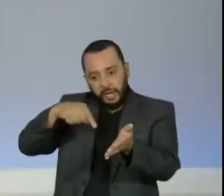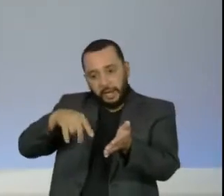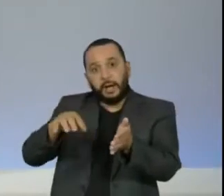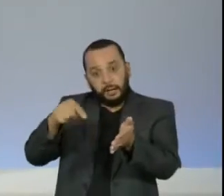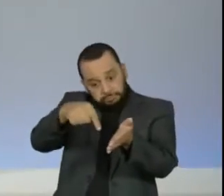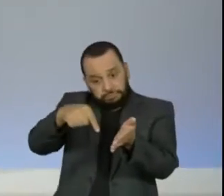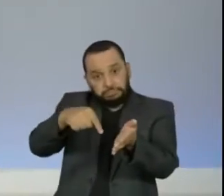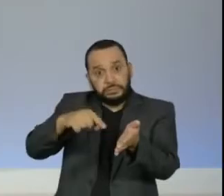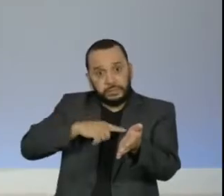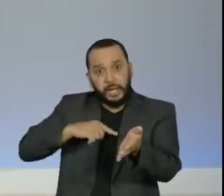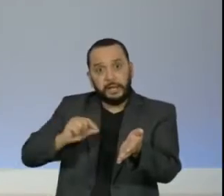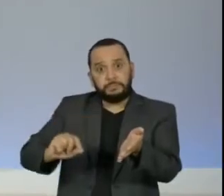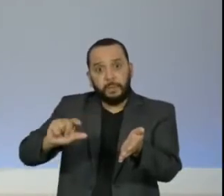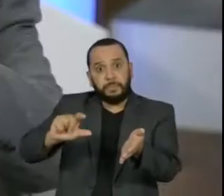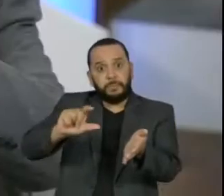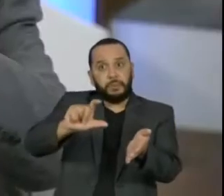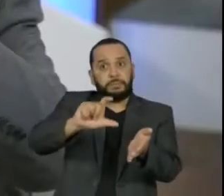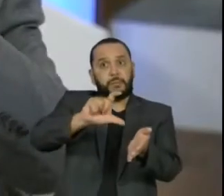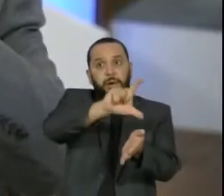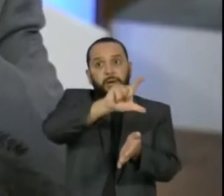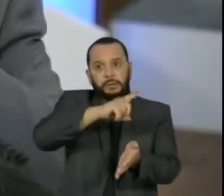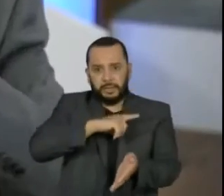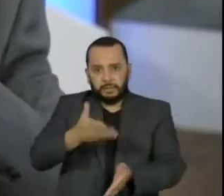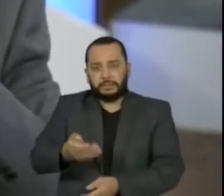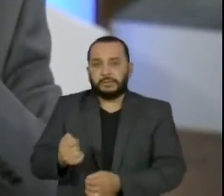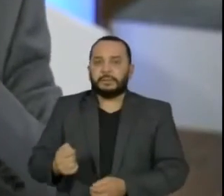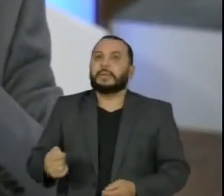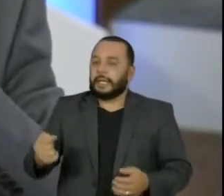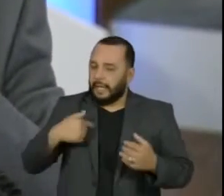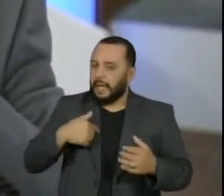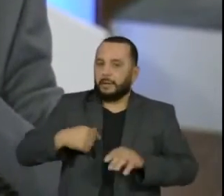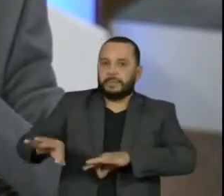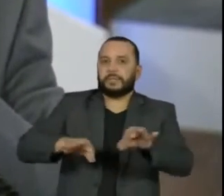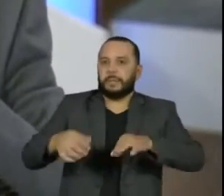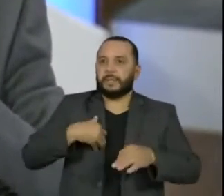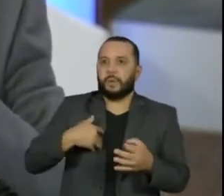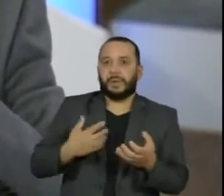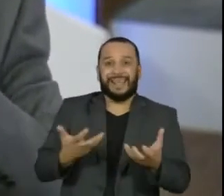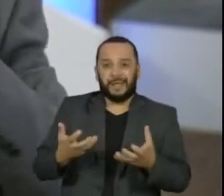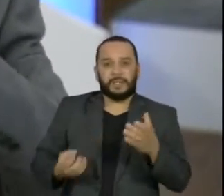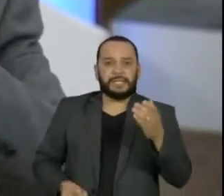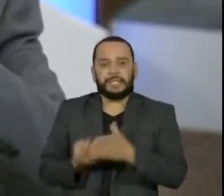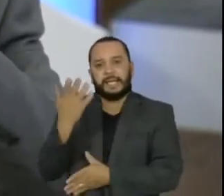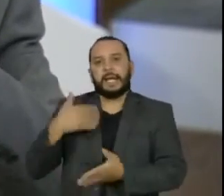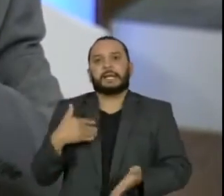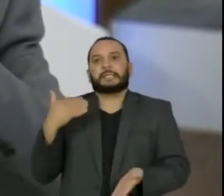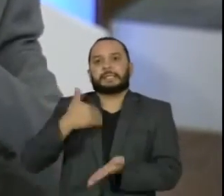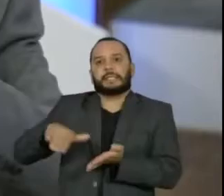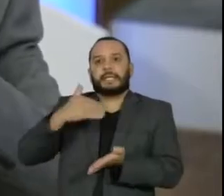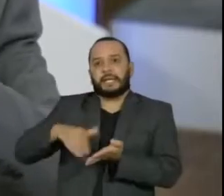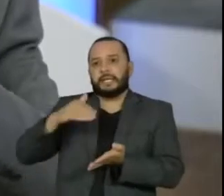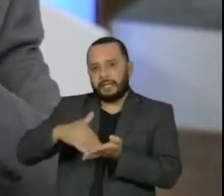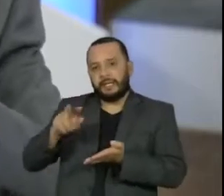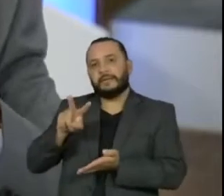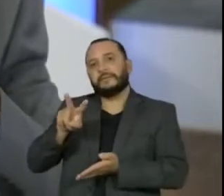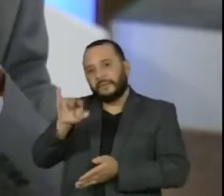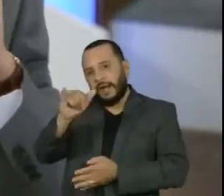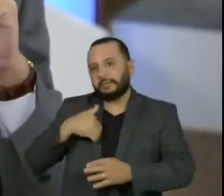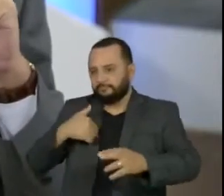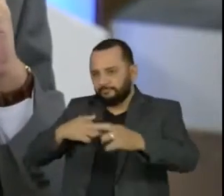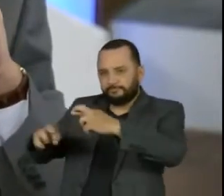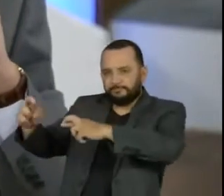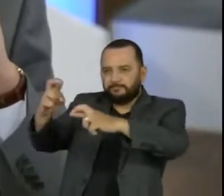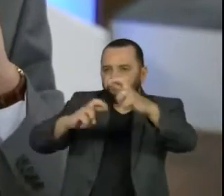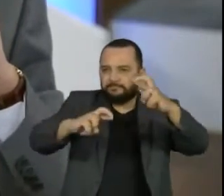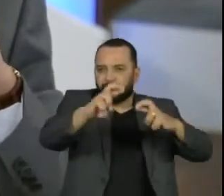planejamento, então, para melhorar essa questão? O meu planejamento é criar uma supersecretaria que vai olhar o transporte público de Belo Horizonte,